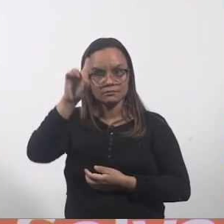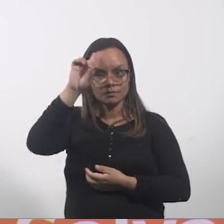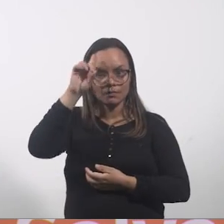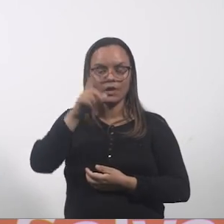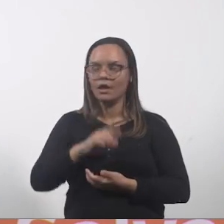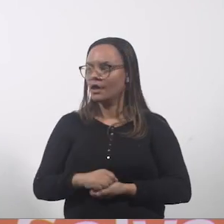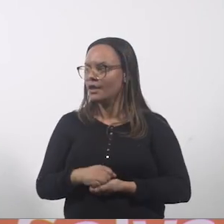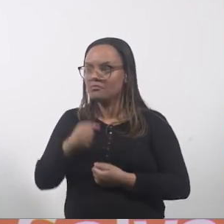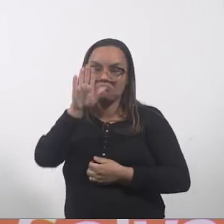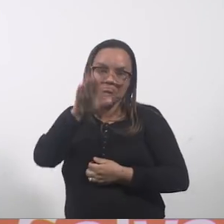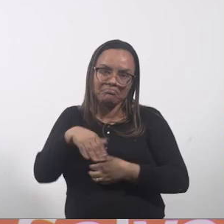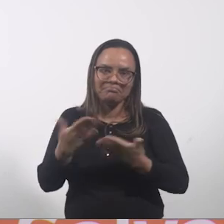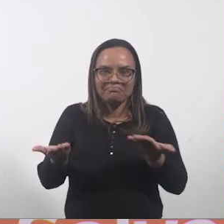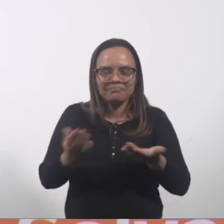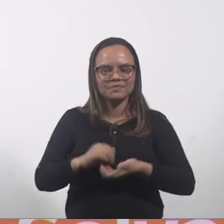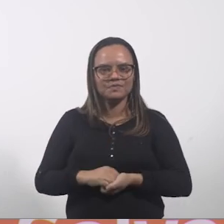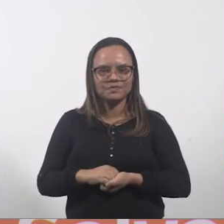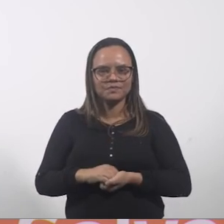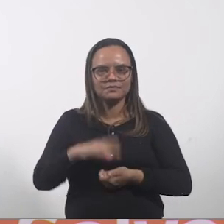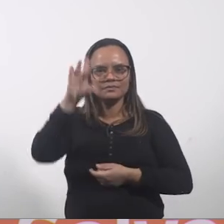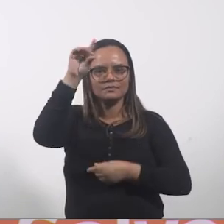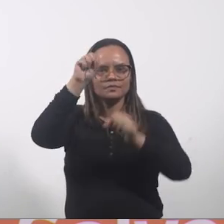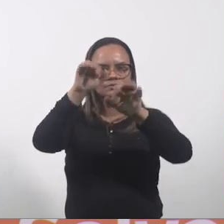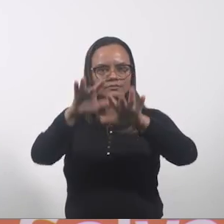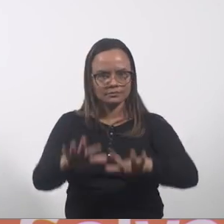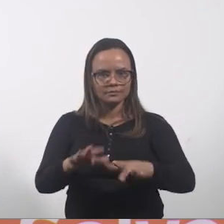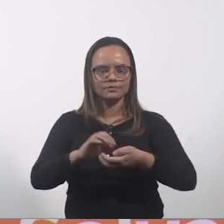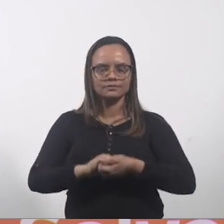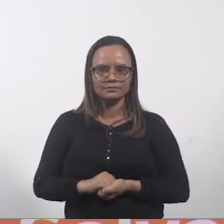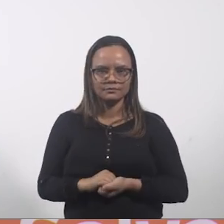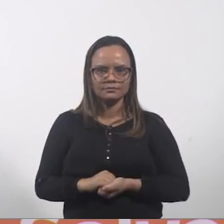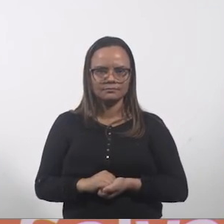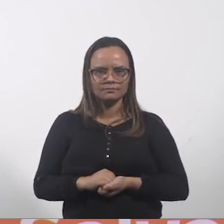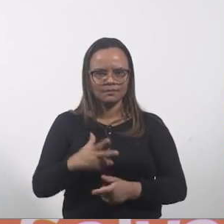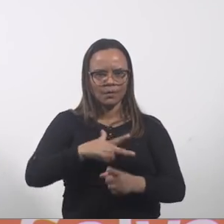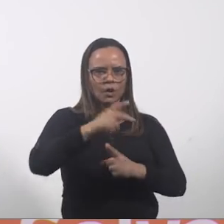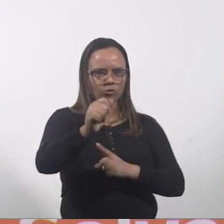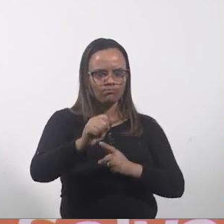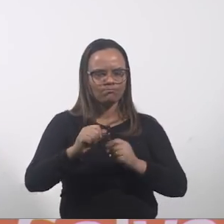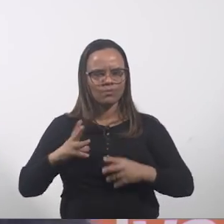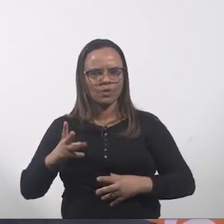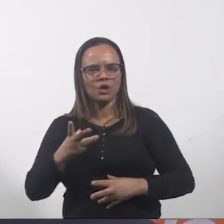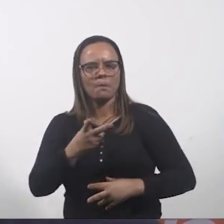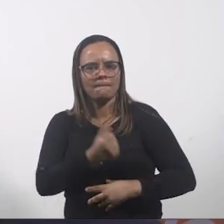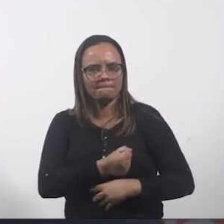ainda, bom dia, boa tarde, fiquem com Deus e vamos vencer. Um abraço.